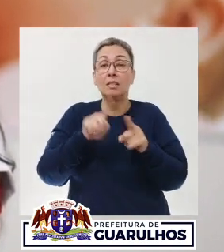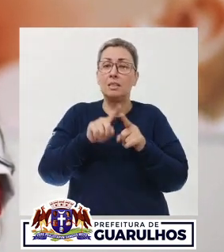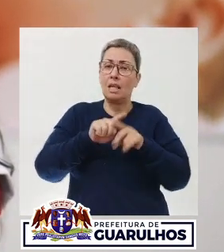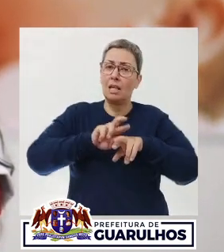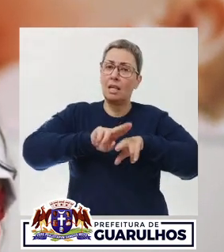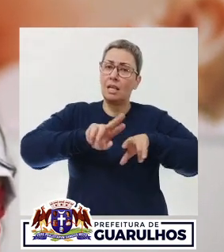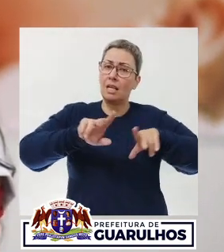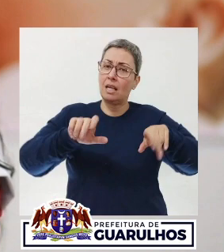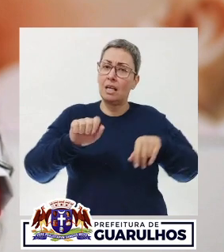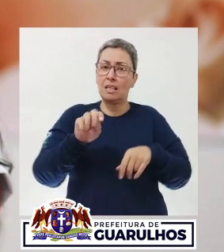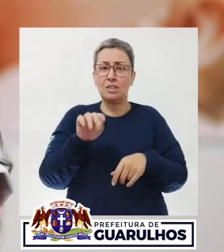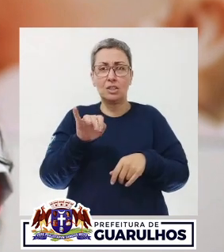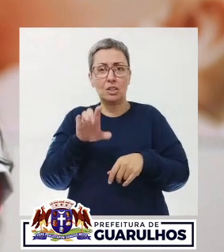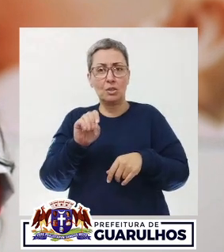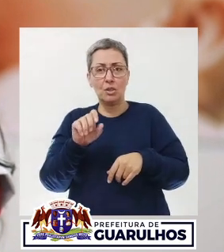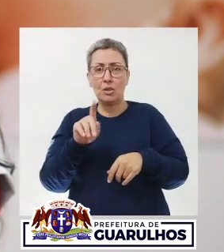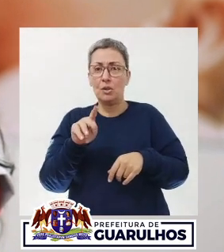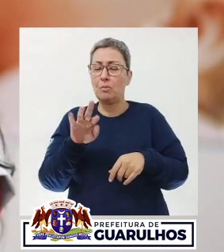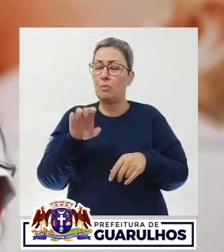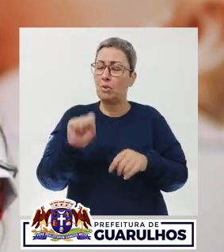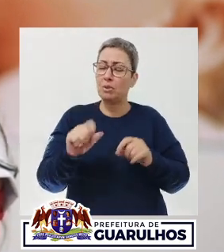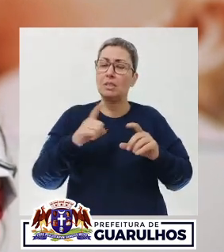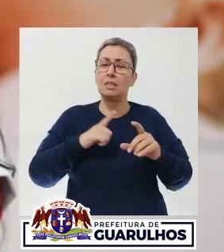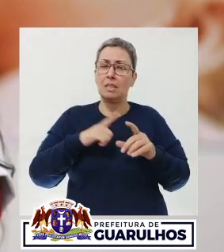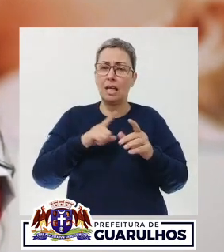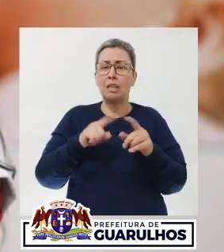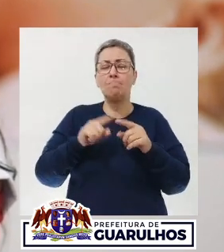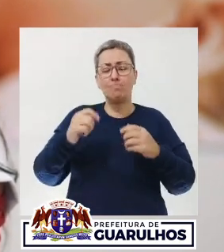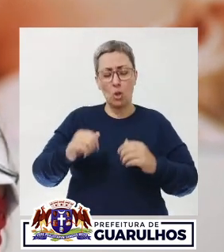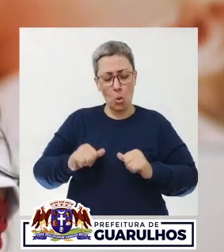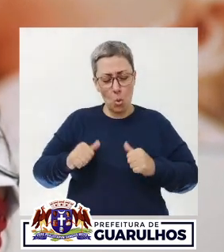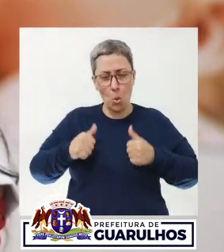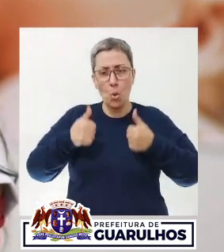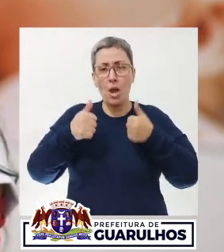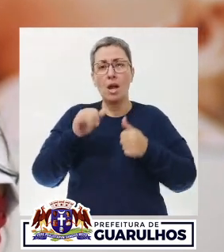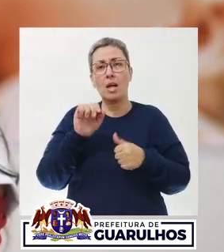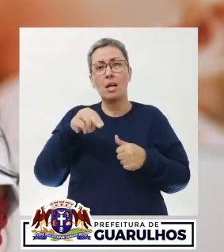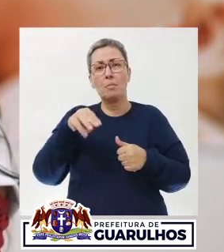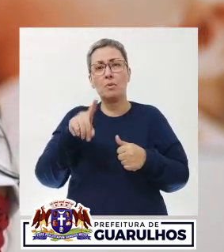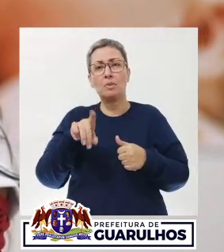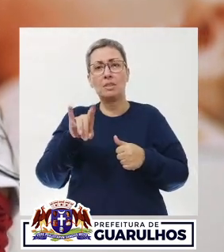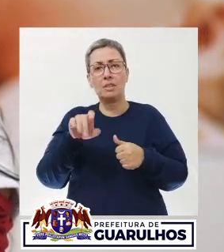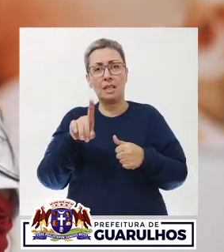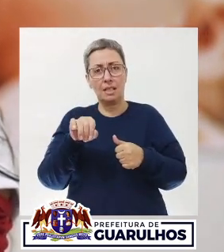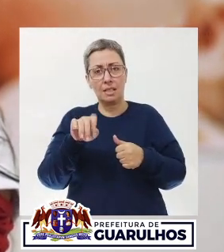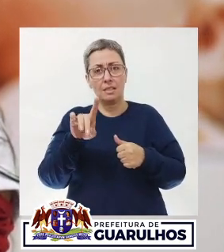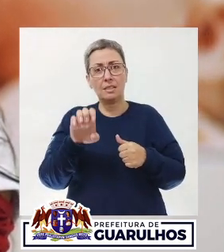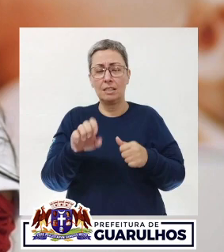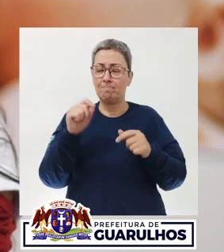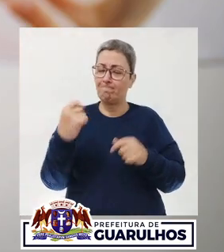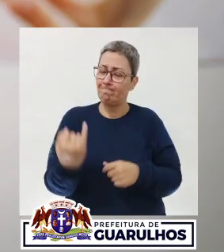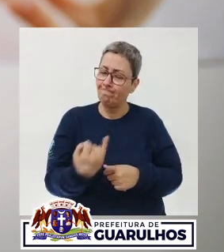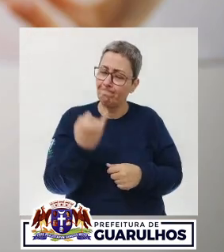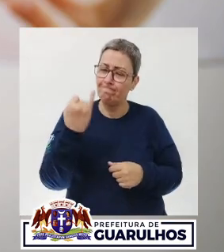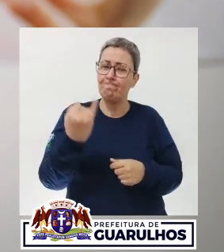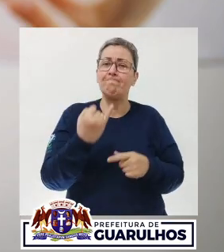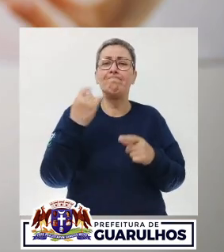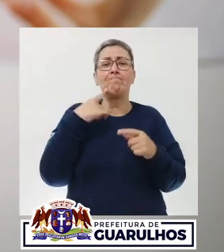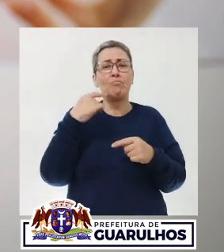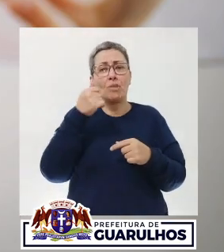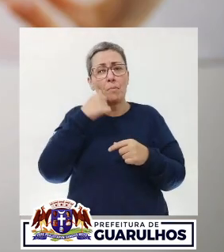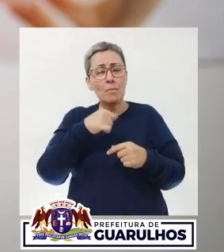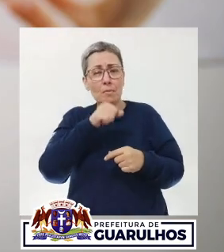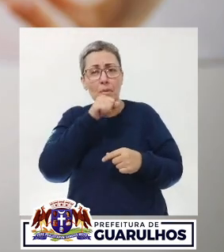leite materno, ele tem muitos anticorpos, confere muita imunidade para aquela criança. Então é